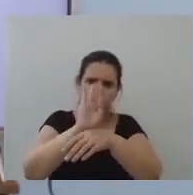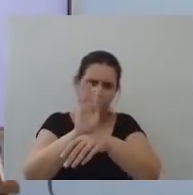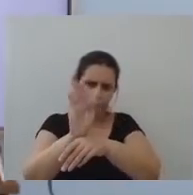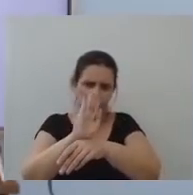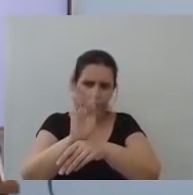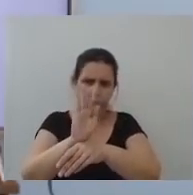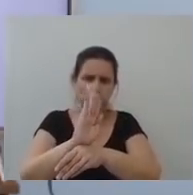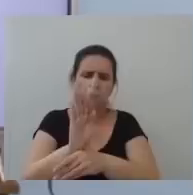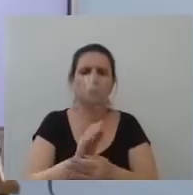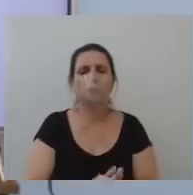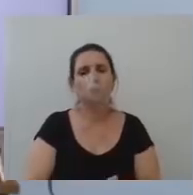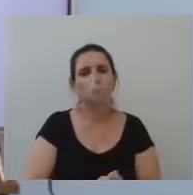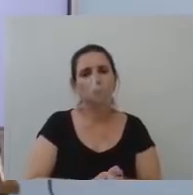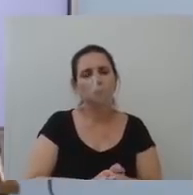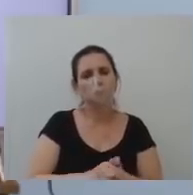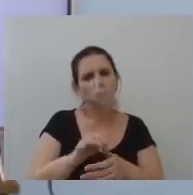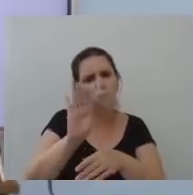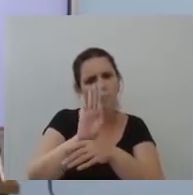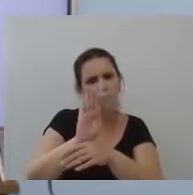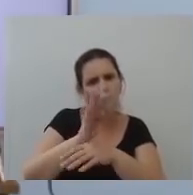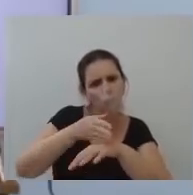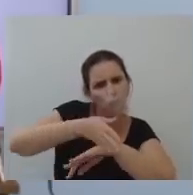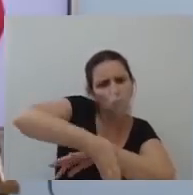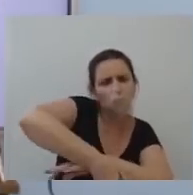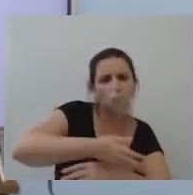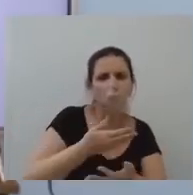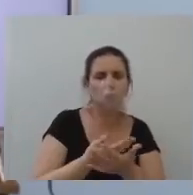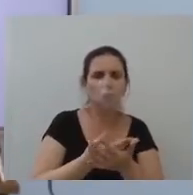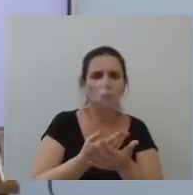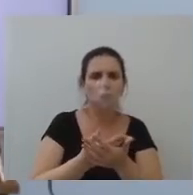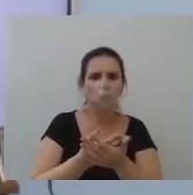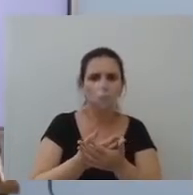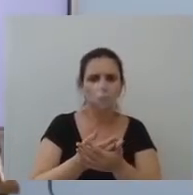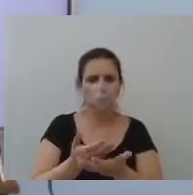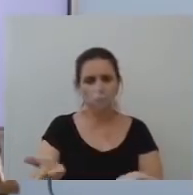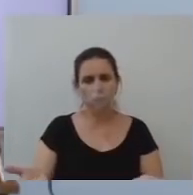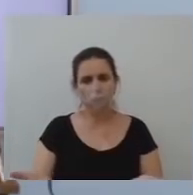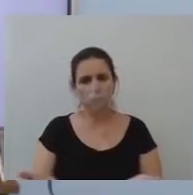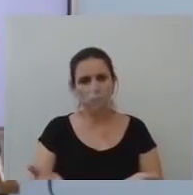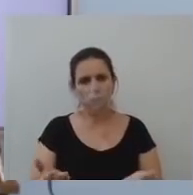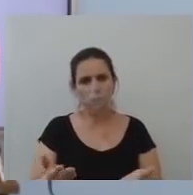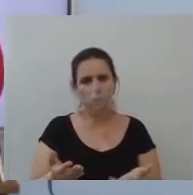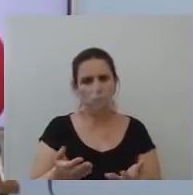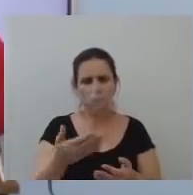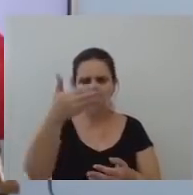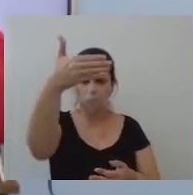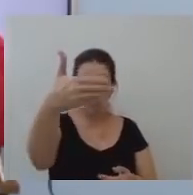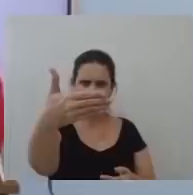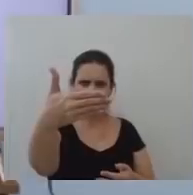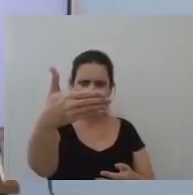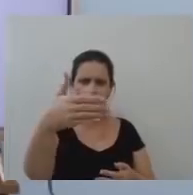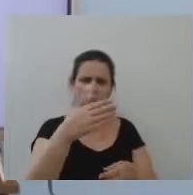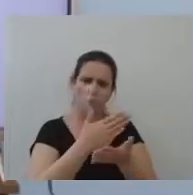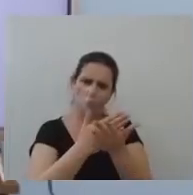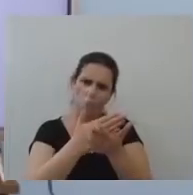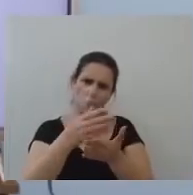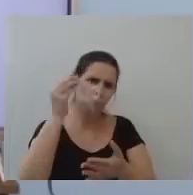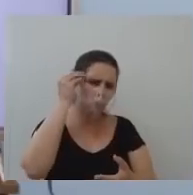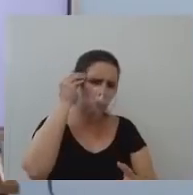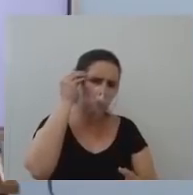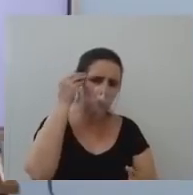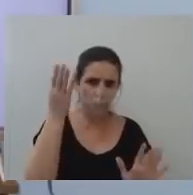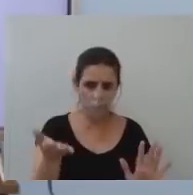a aula, efetivamente. Começa, faz a introdução da tua aula na frente do teu celular. Começa a dar essa